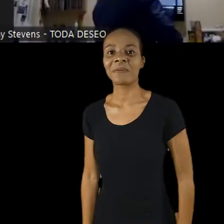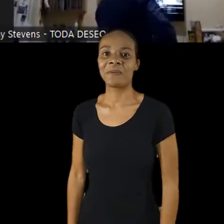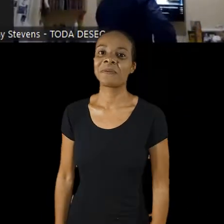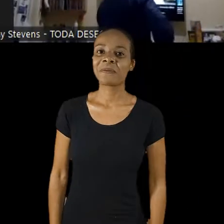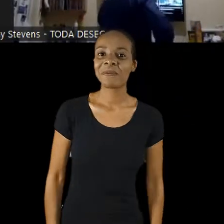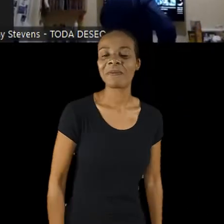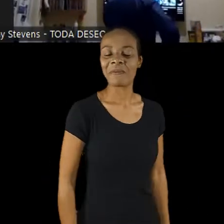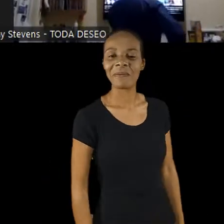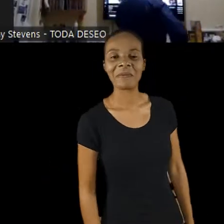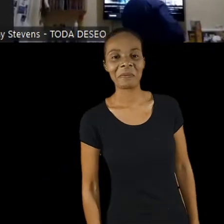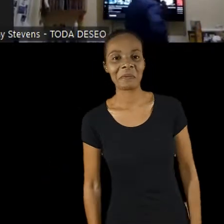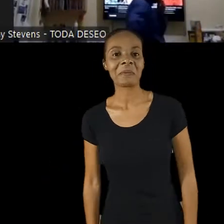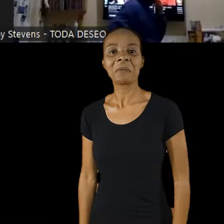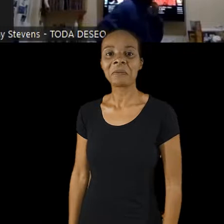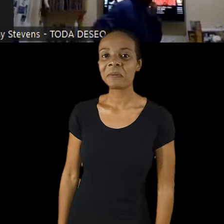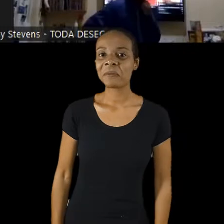Que tem medo de se queimar.